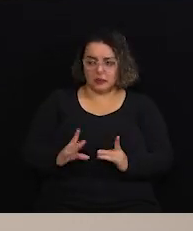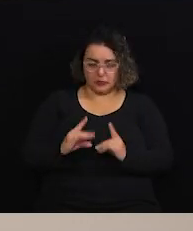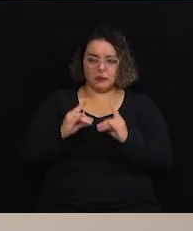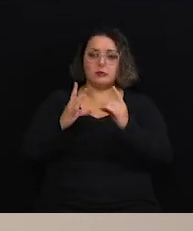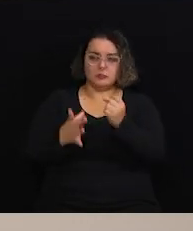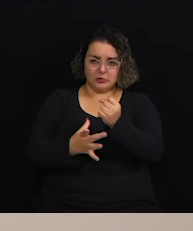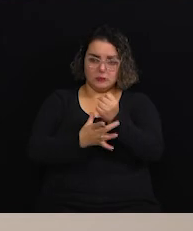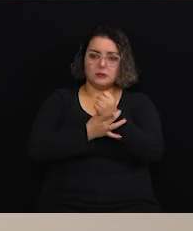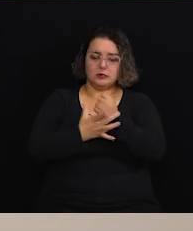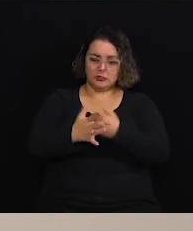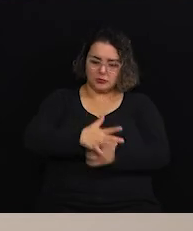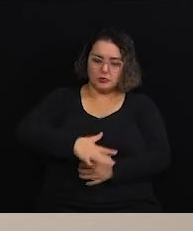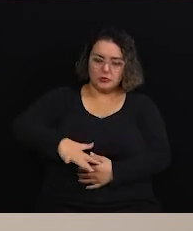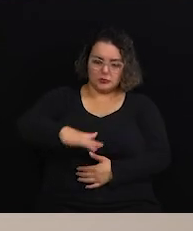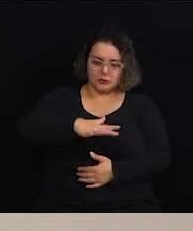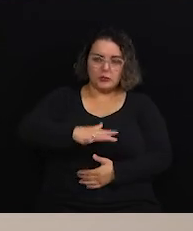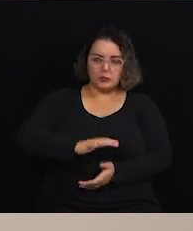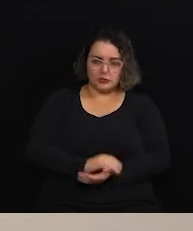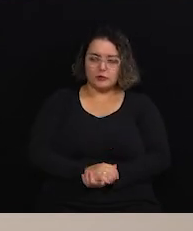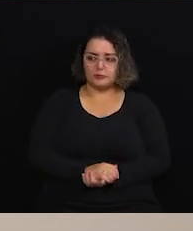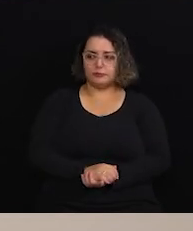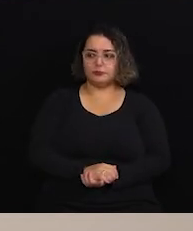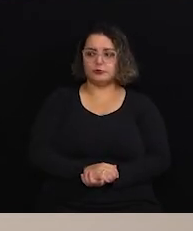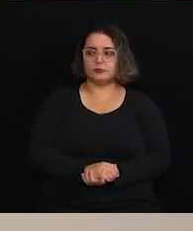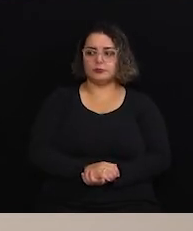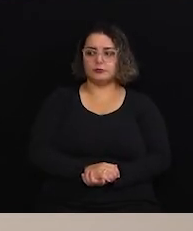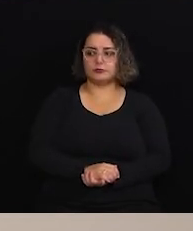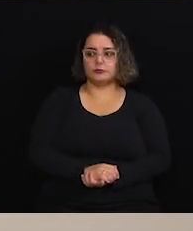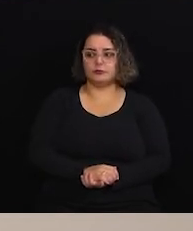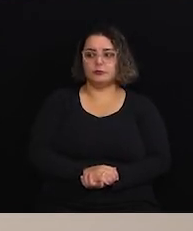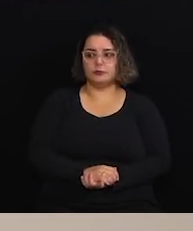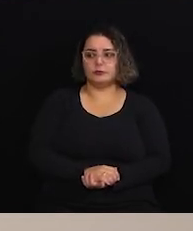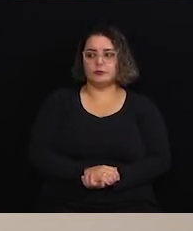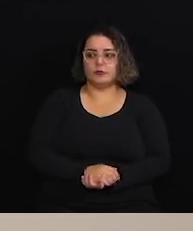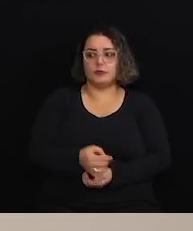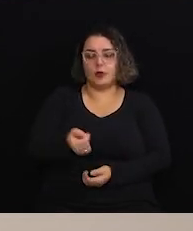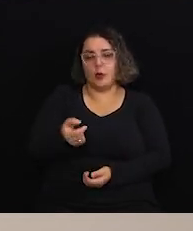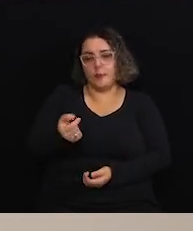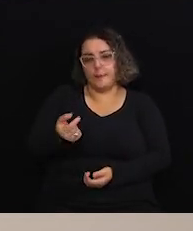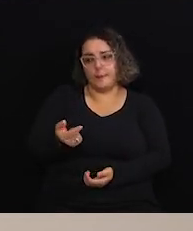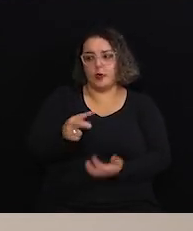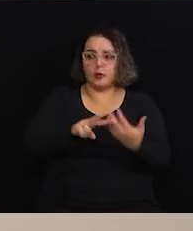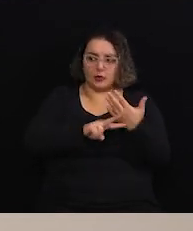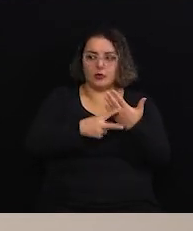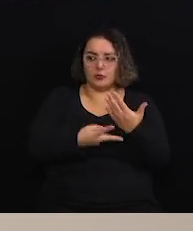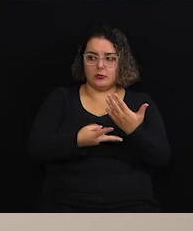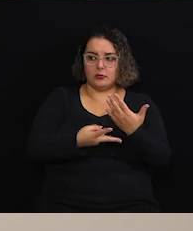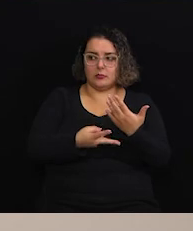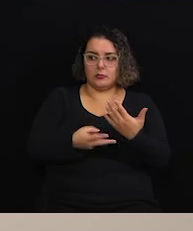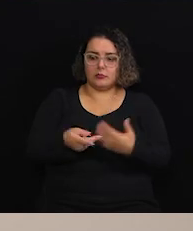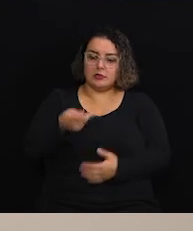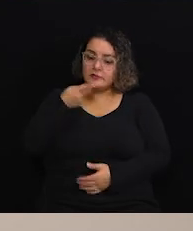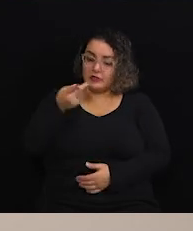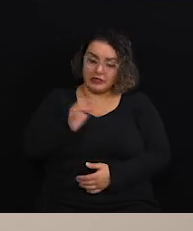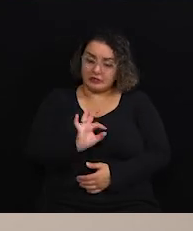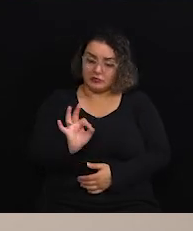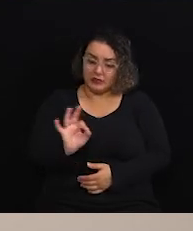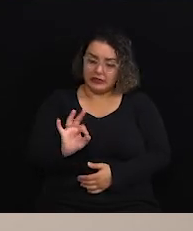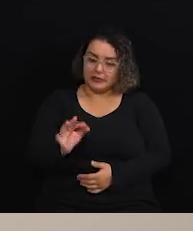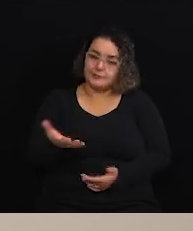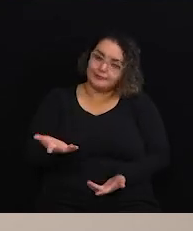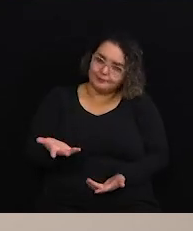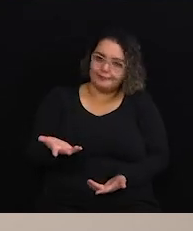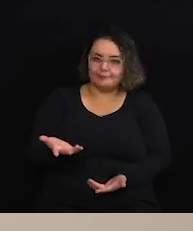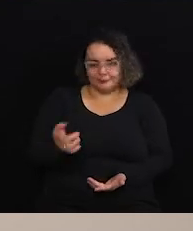muito seguros no mercado, né? Que, assim, que tem poucos efeitos, mas eu falar que não tem nenhum efeito,